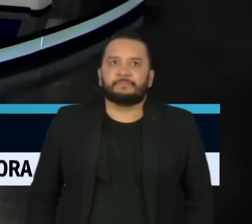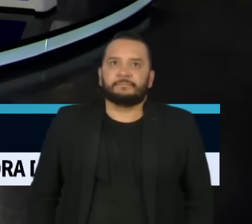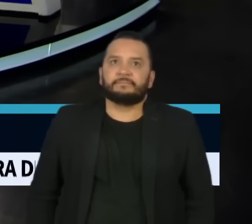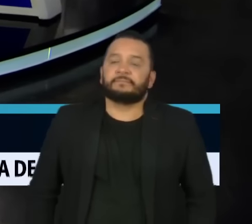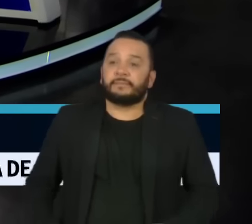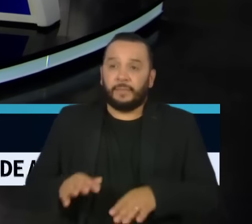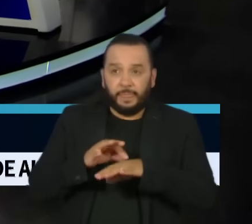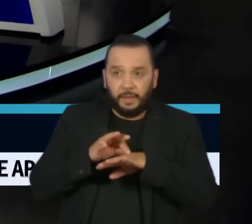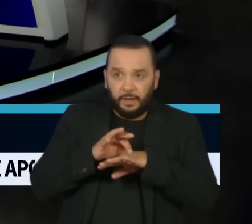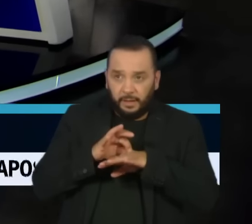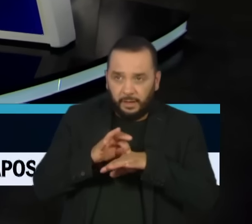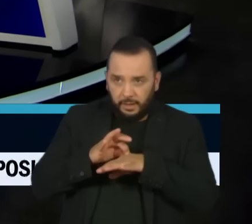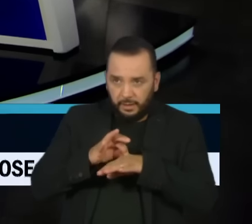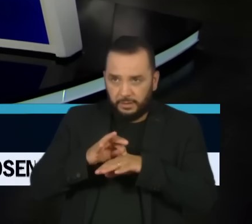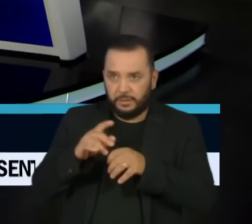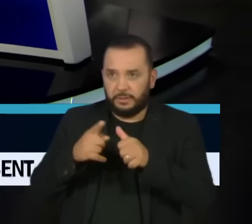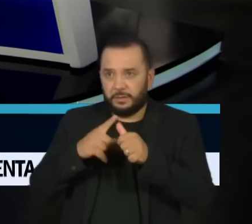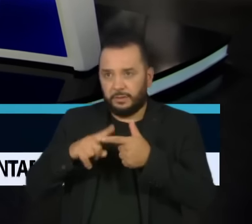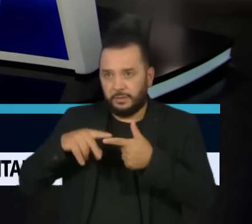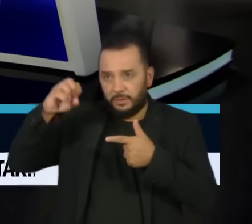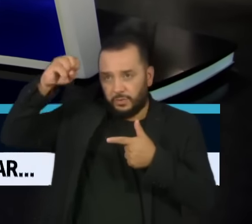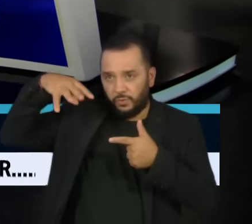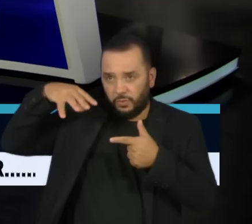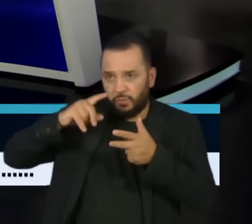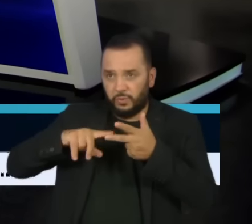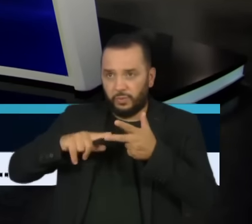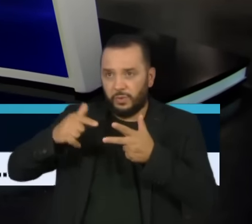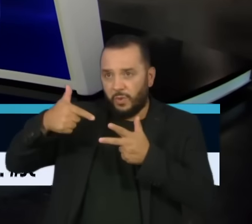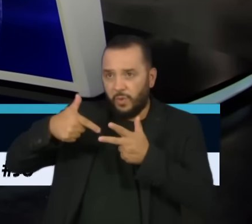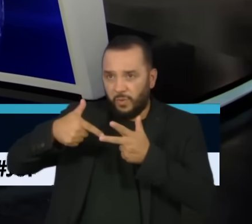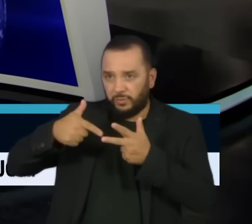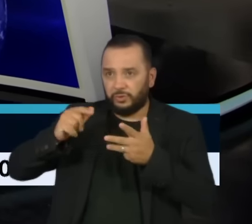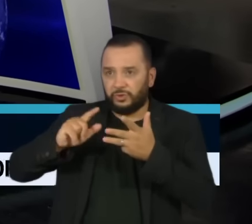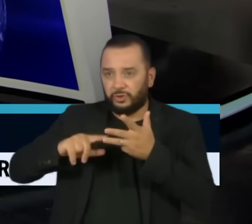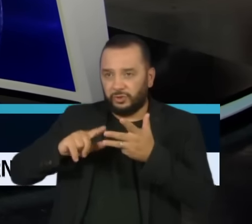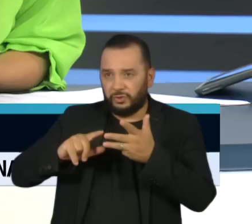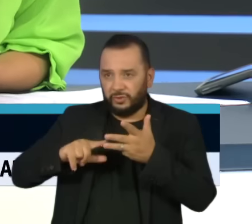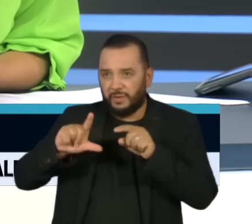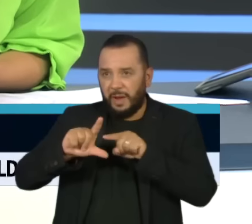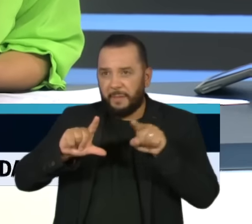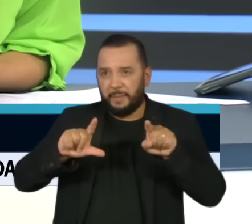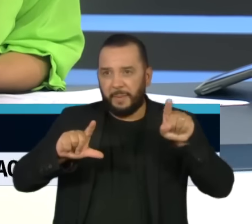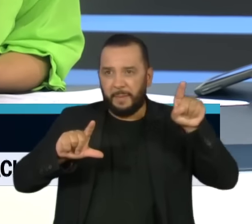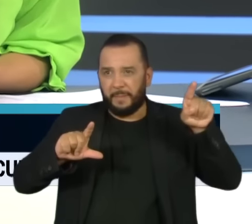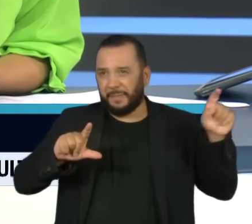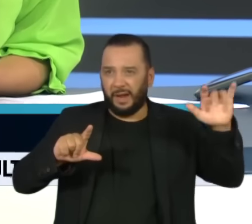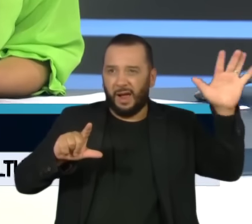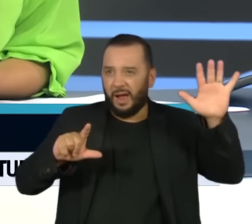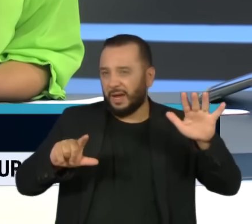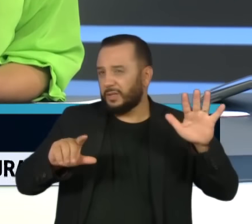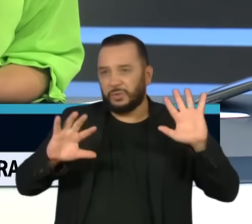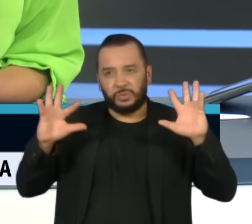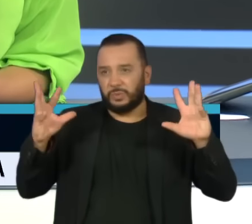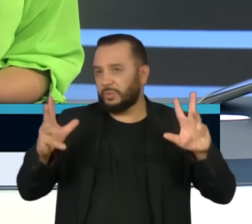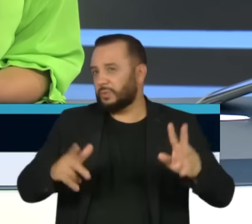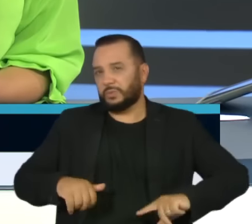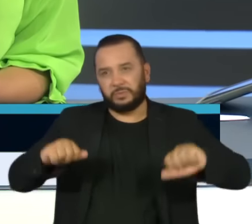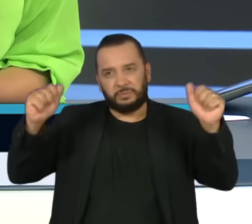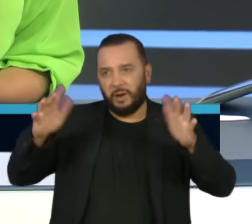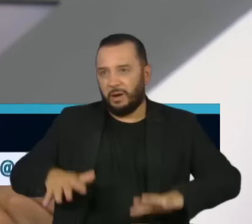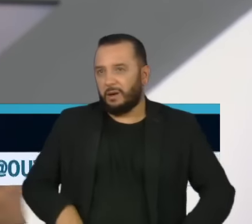Carne, luz, combustível. A inflação está disseminada e aperta cada vez mais a renda dos brasileiros, né? É, e inclua